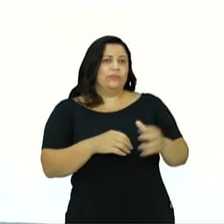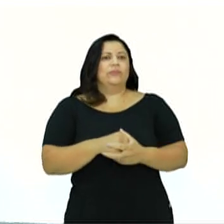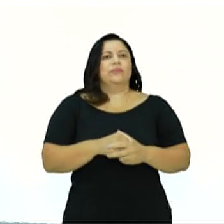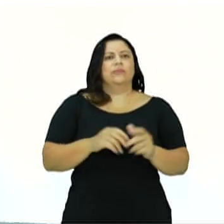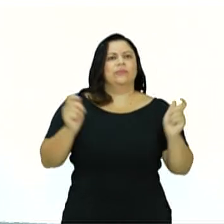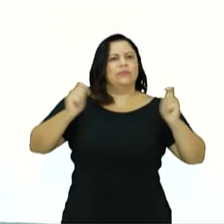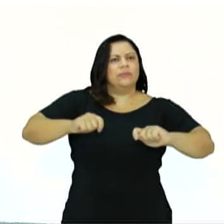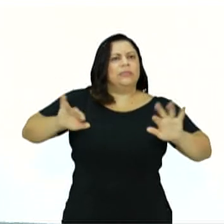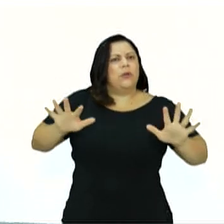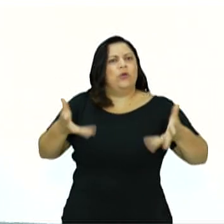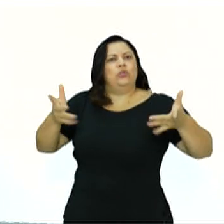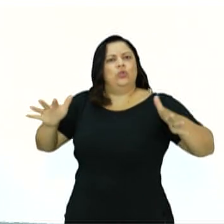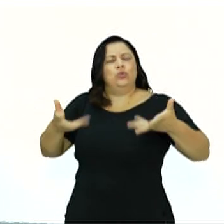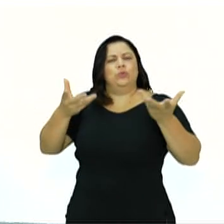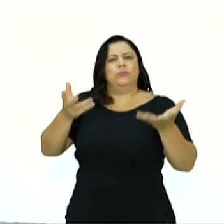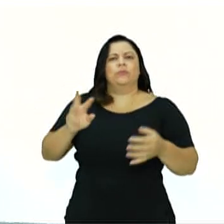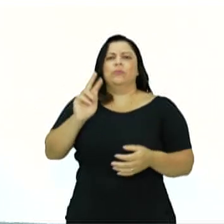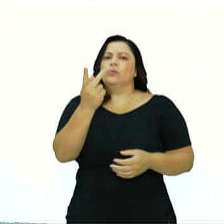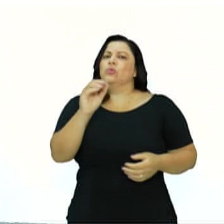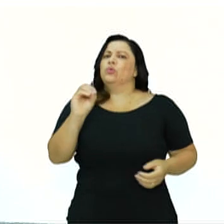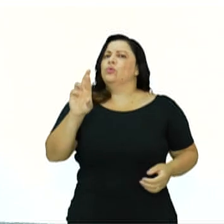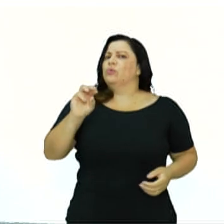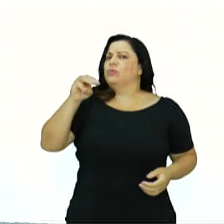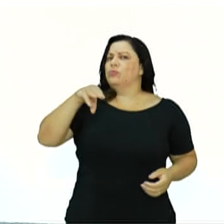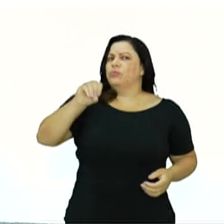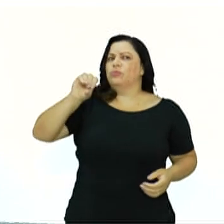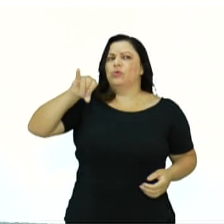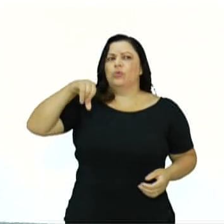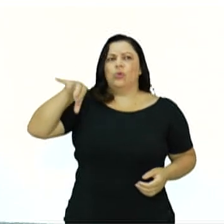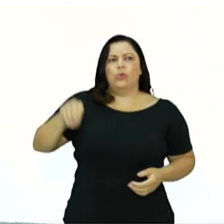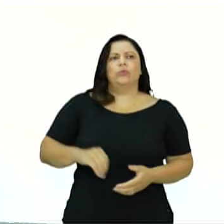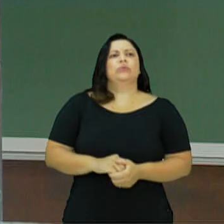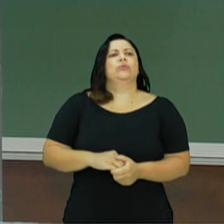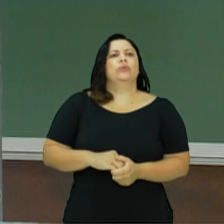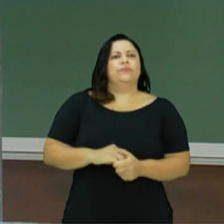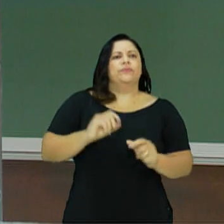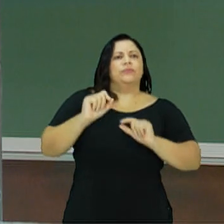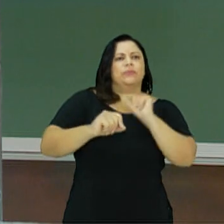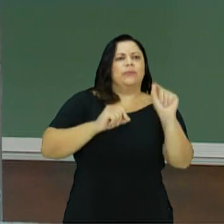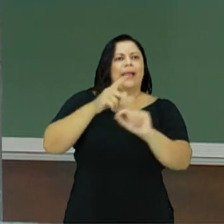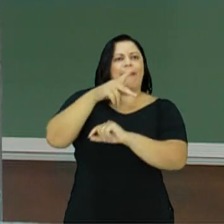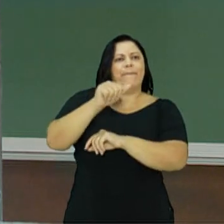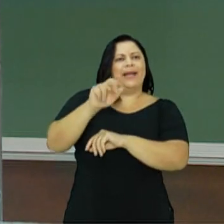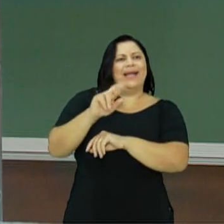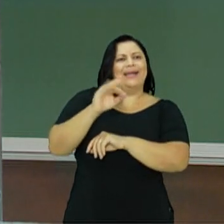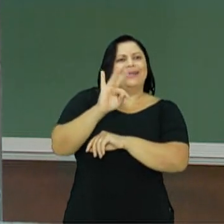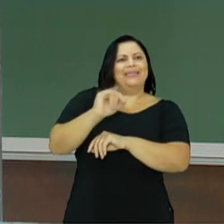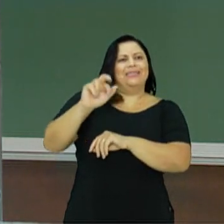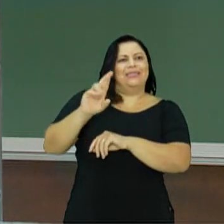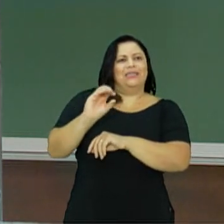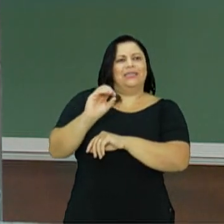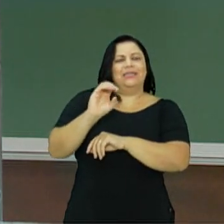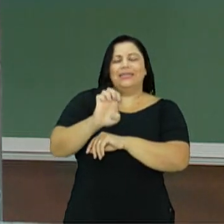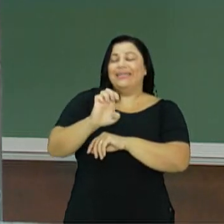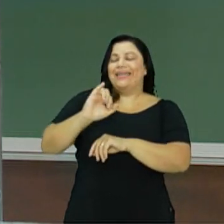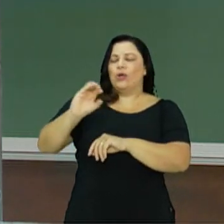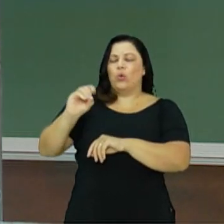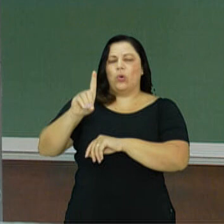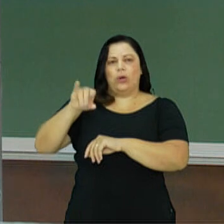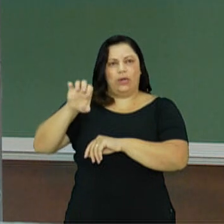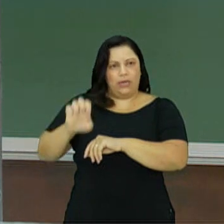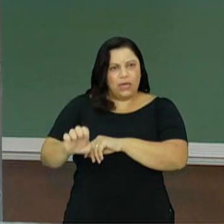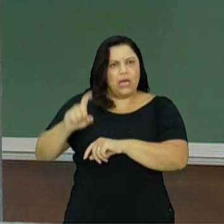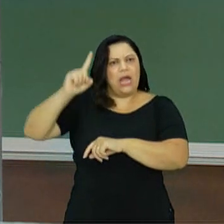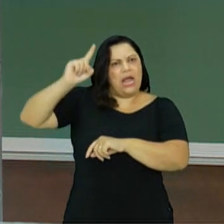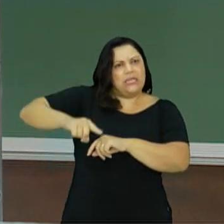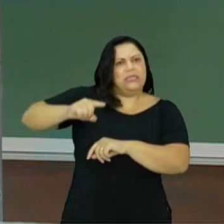por um dos hormônios das glândulas paratireoides para a remoção de cálcio do sangue. E letra E, os